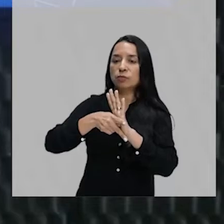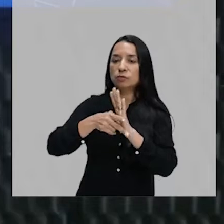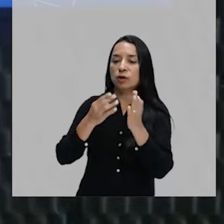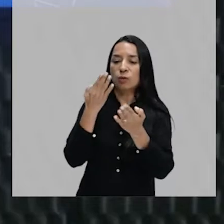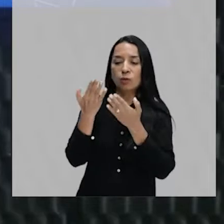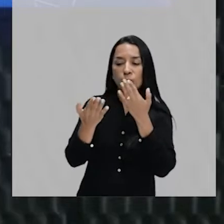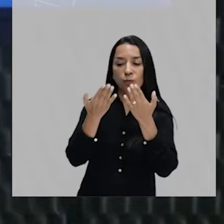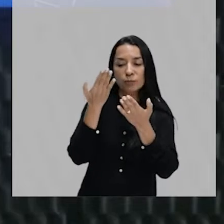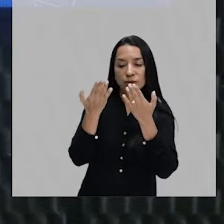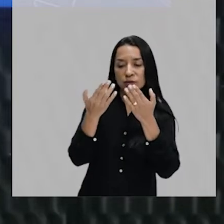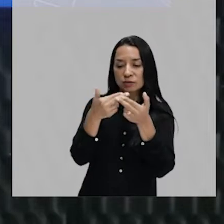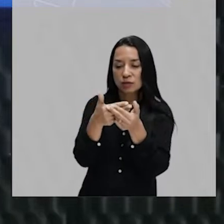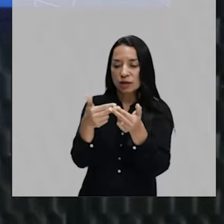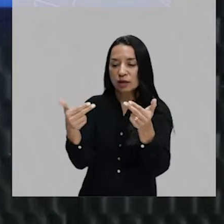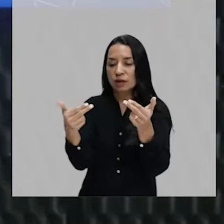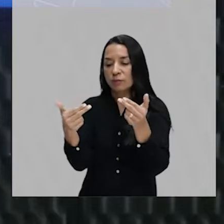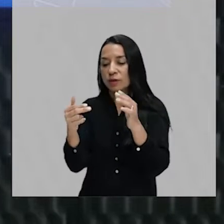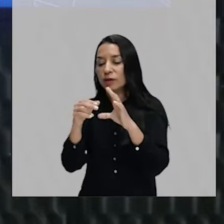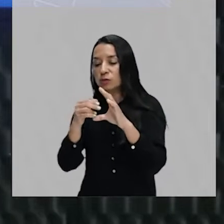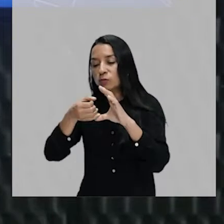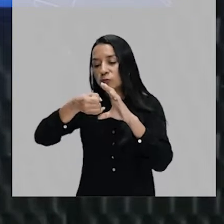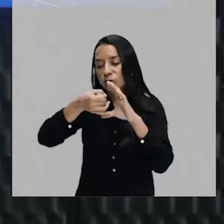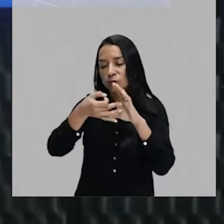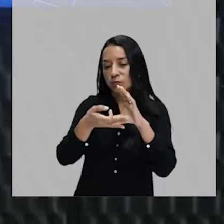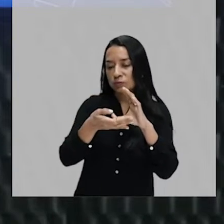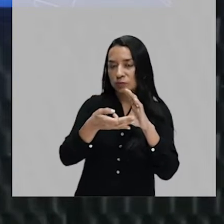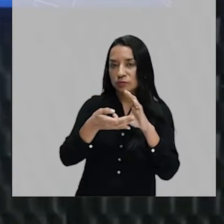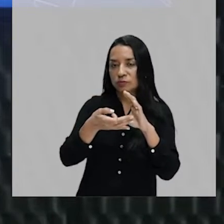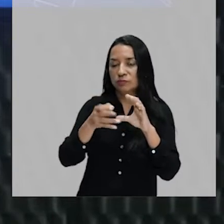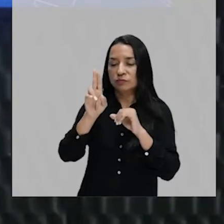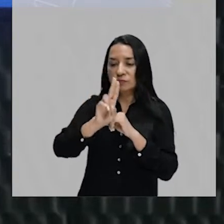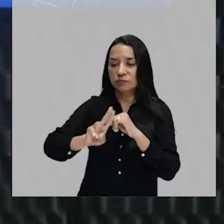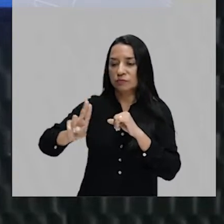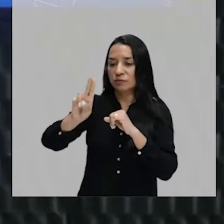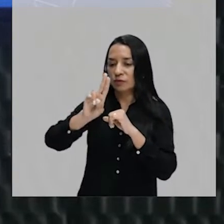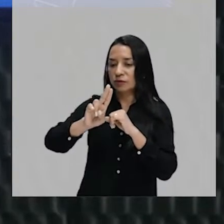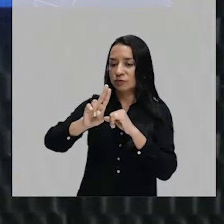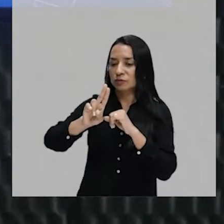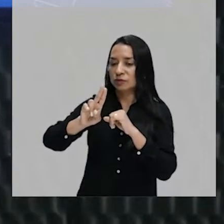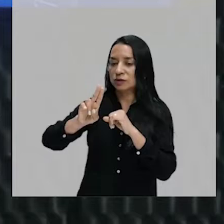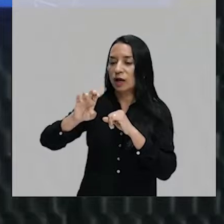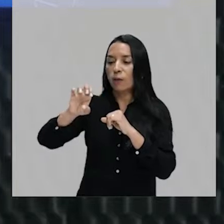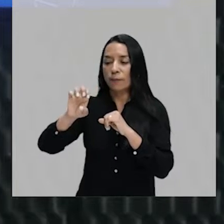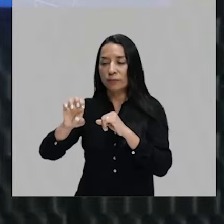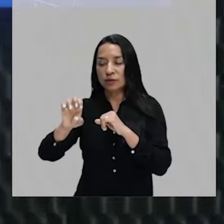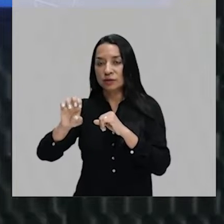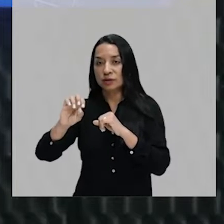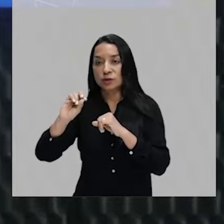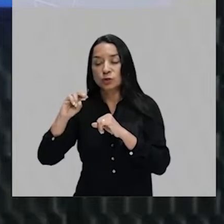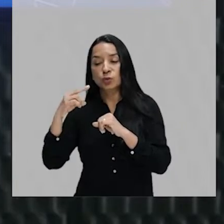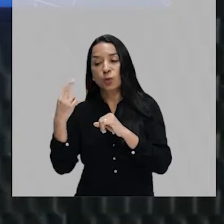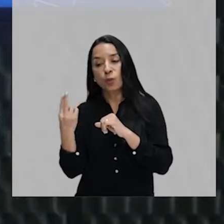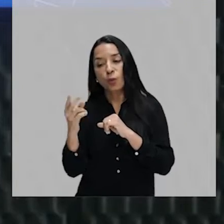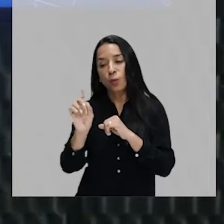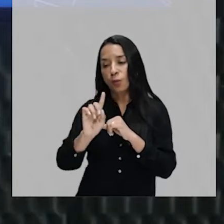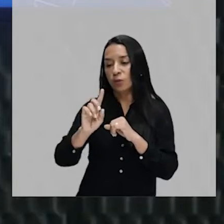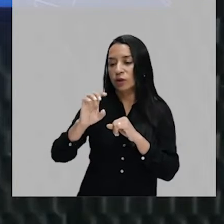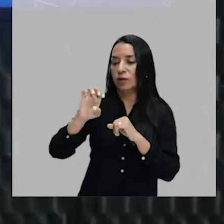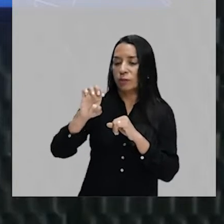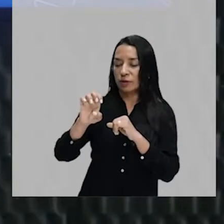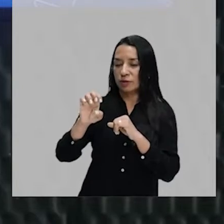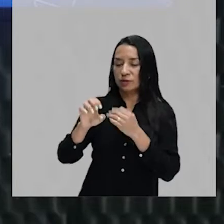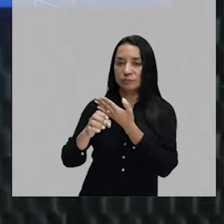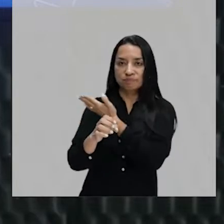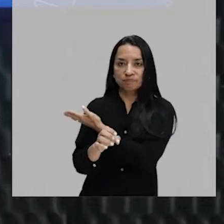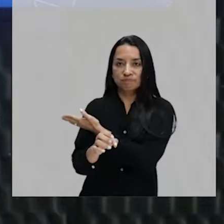com conjunto aí você vai usar o pertence ou não pertence aqui a ideia é